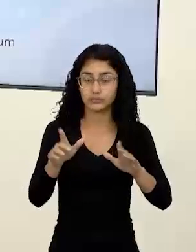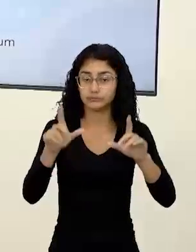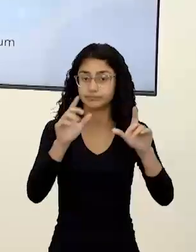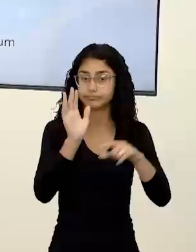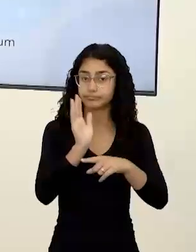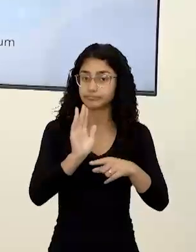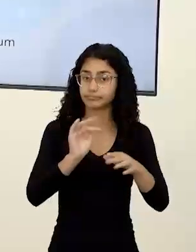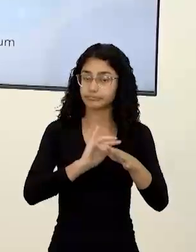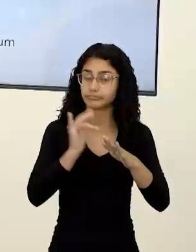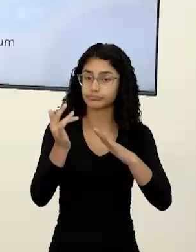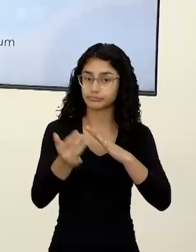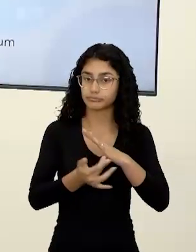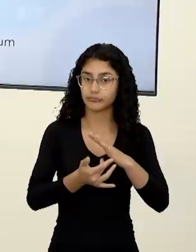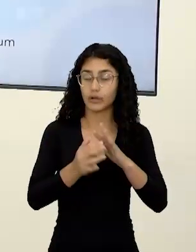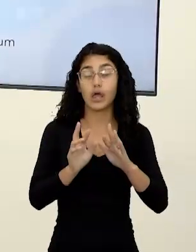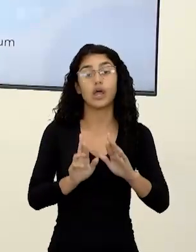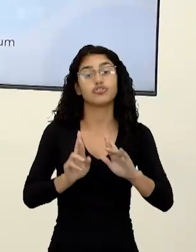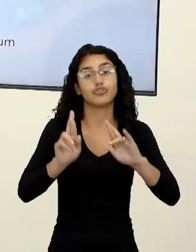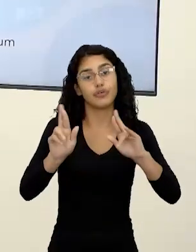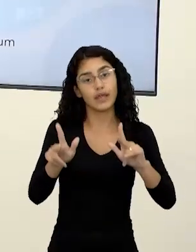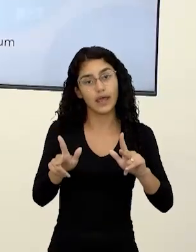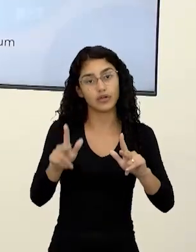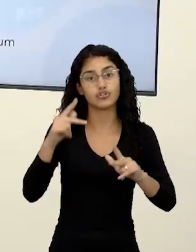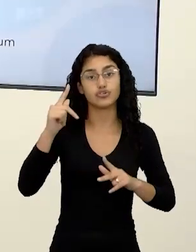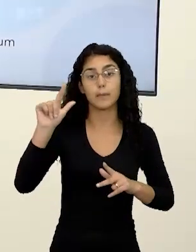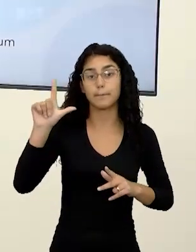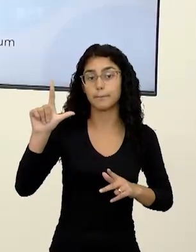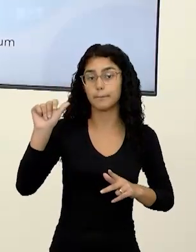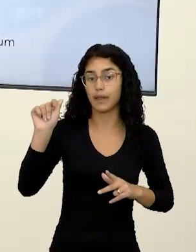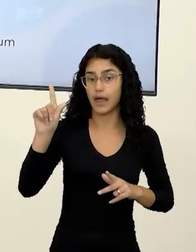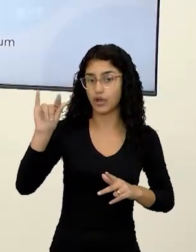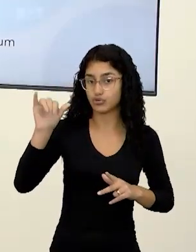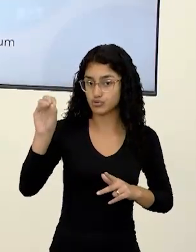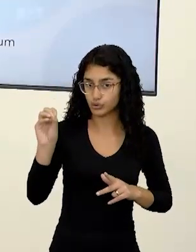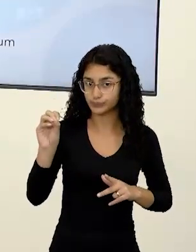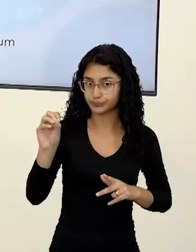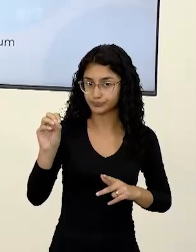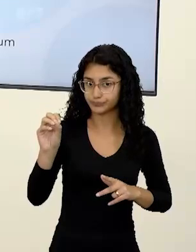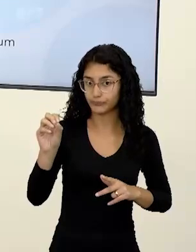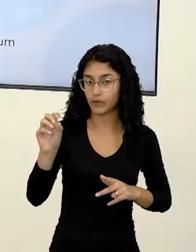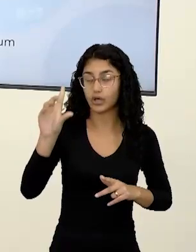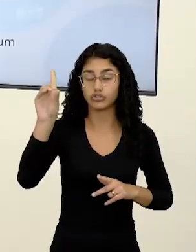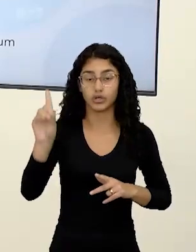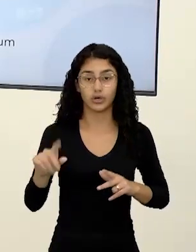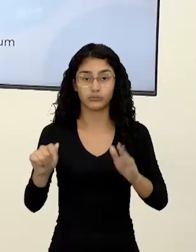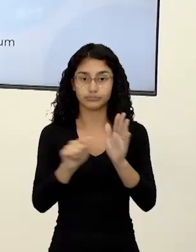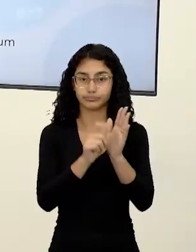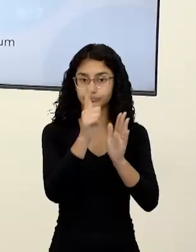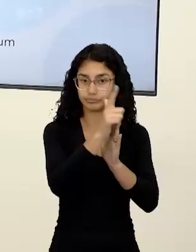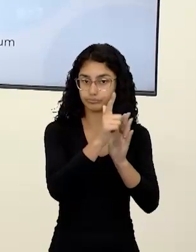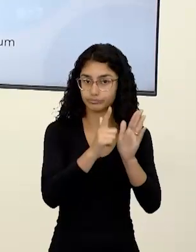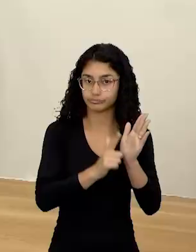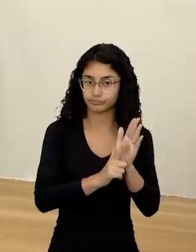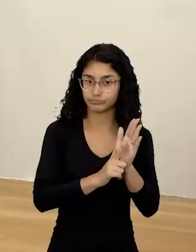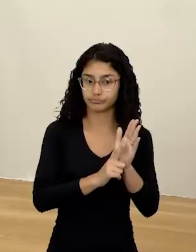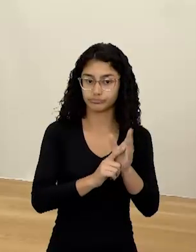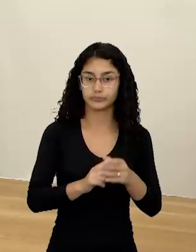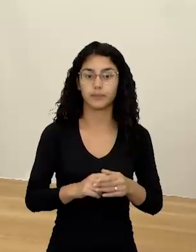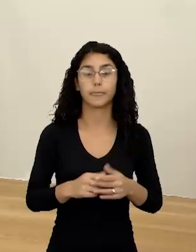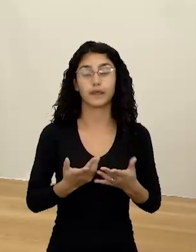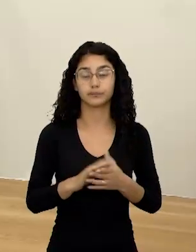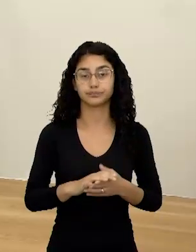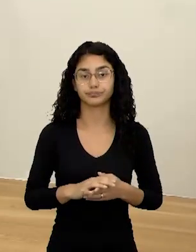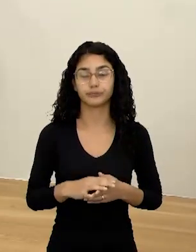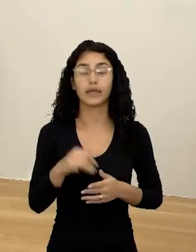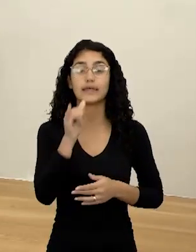né, o que é violação de direito autoral, do que é inspiração, tá? Então, por exemplo, a gente fez mão mecânica